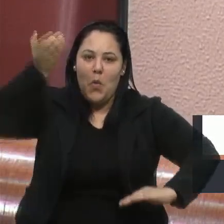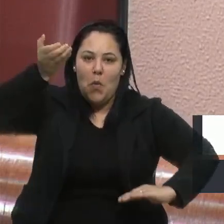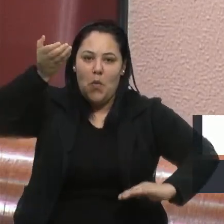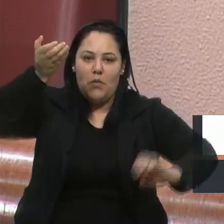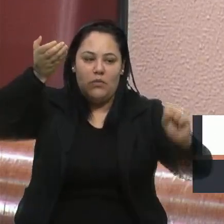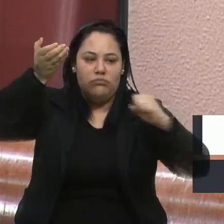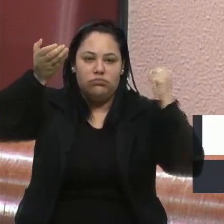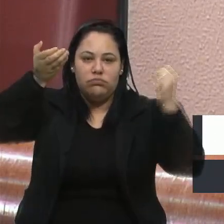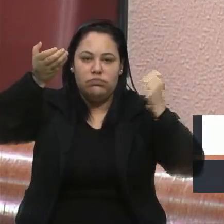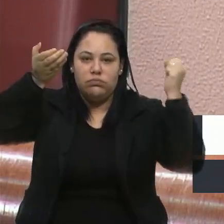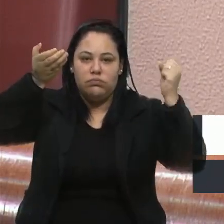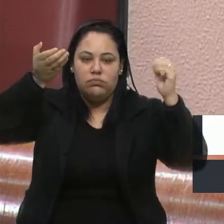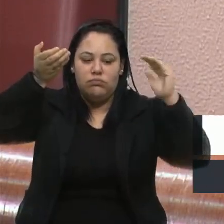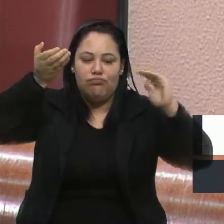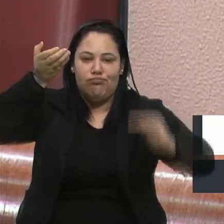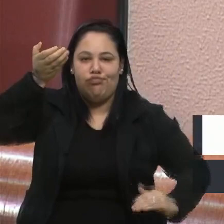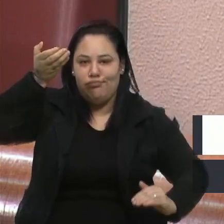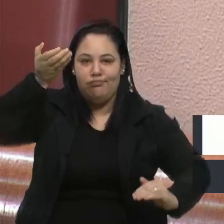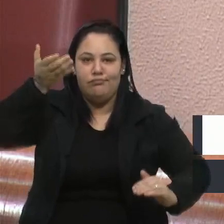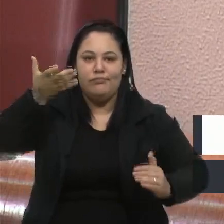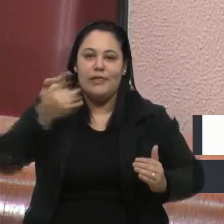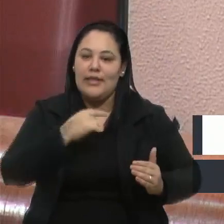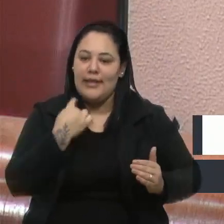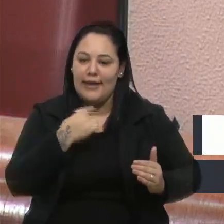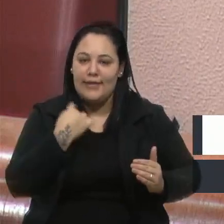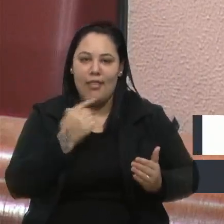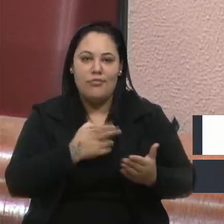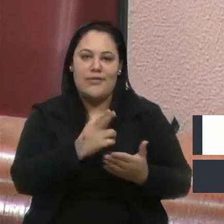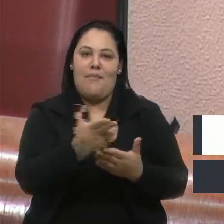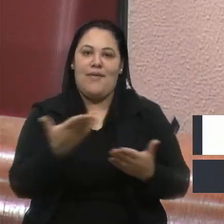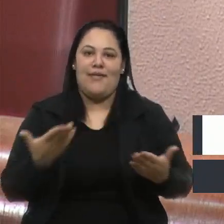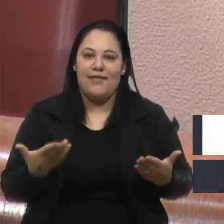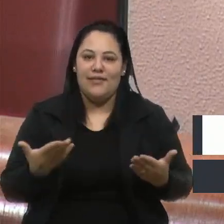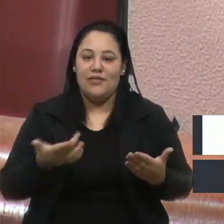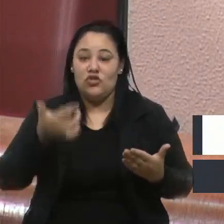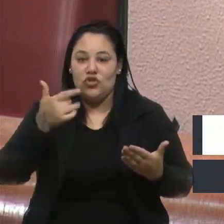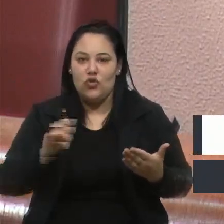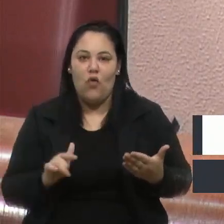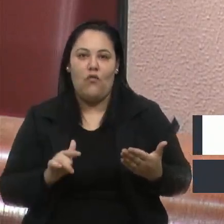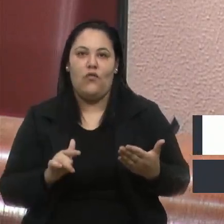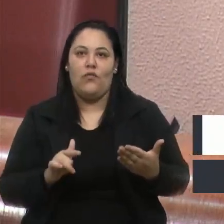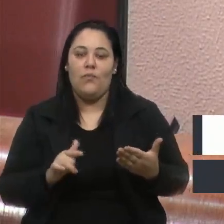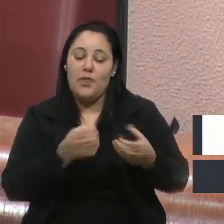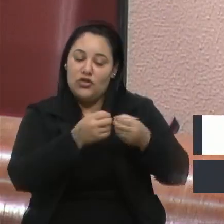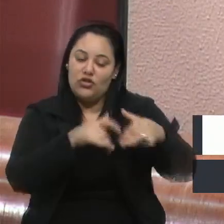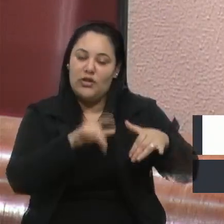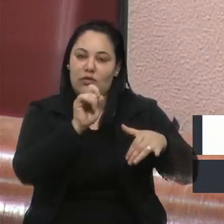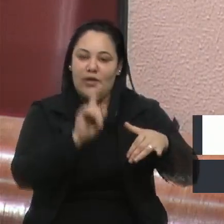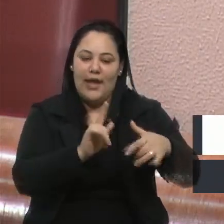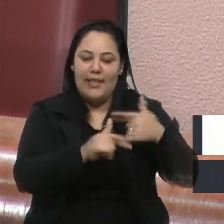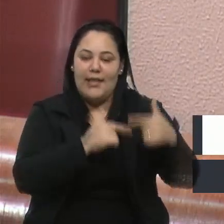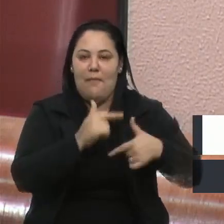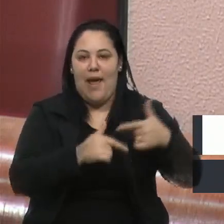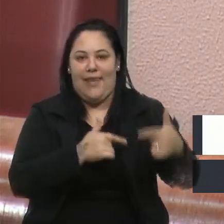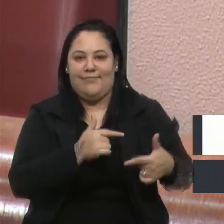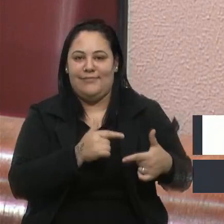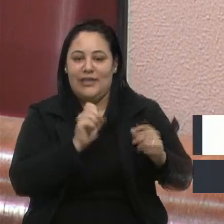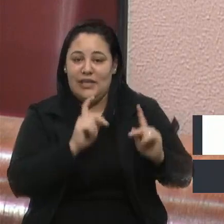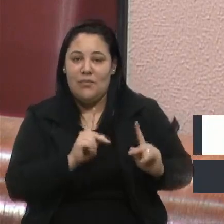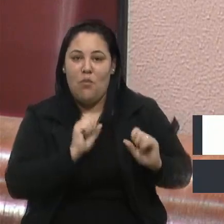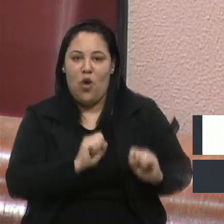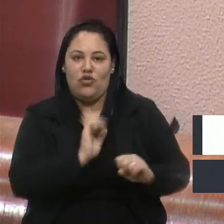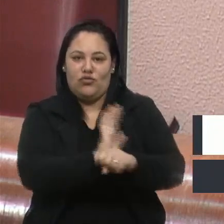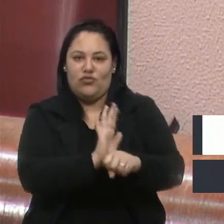trás. Mais uma vez, taxando quem trabalha e quem pode fazer alguma coisa para o estado. Como que nós